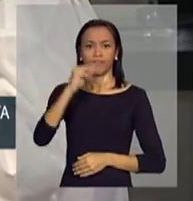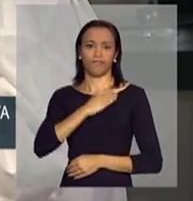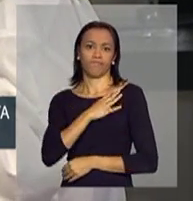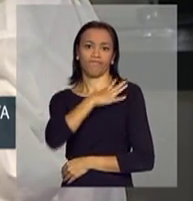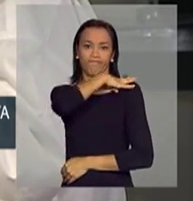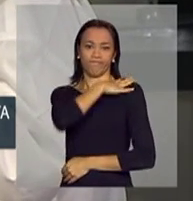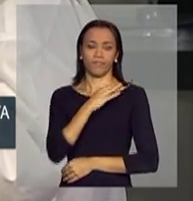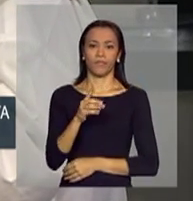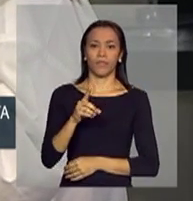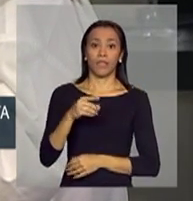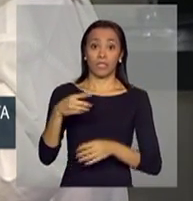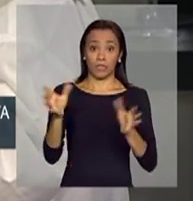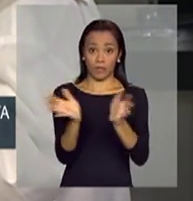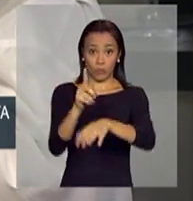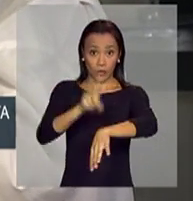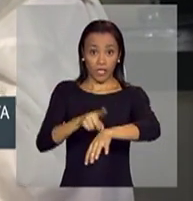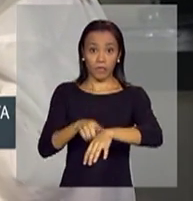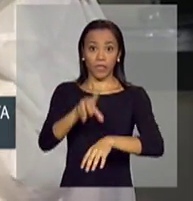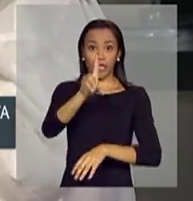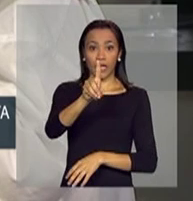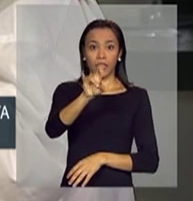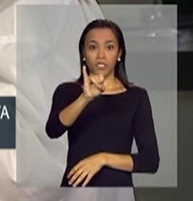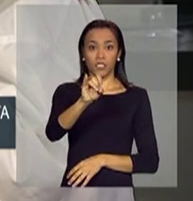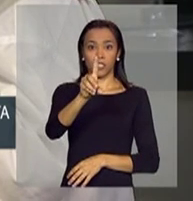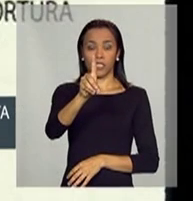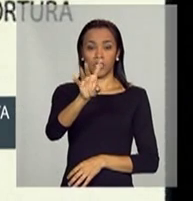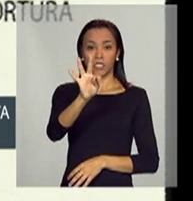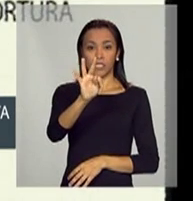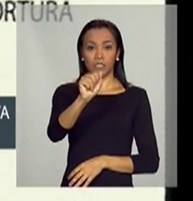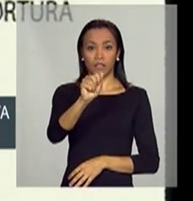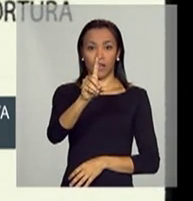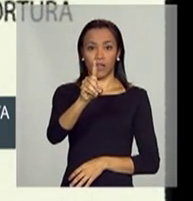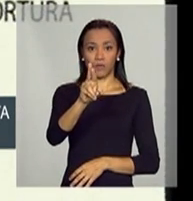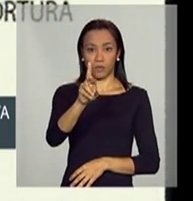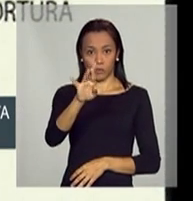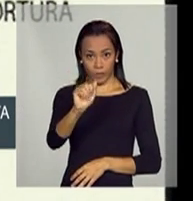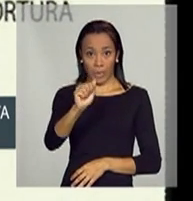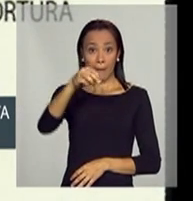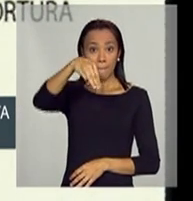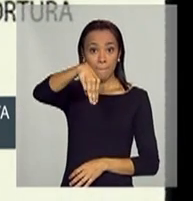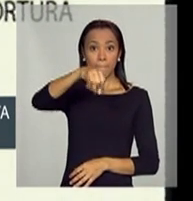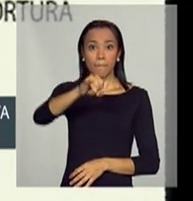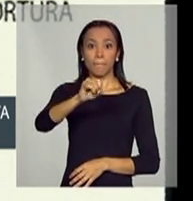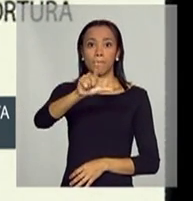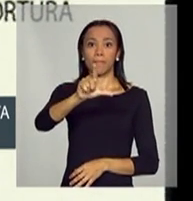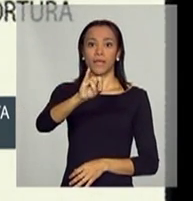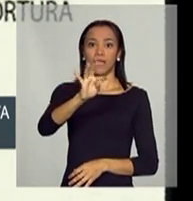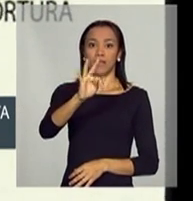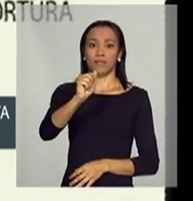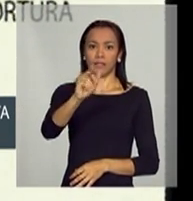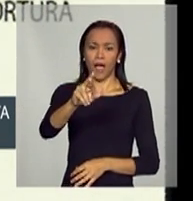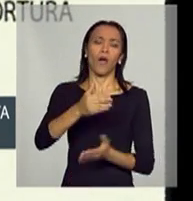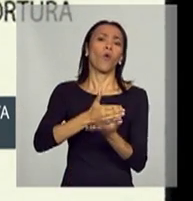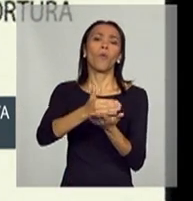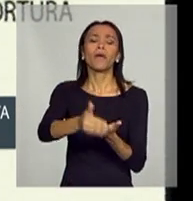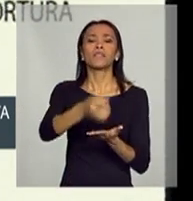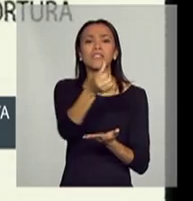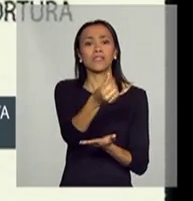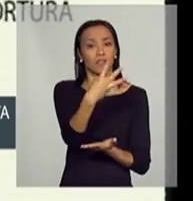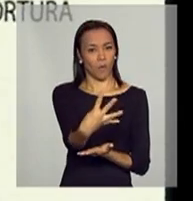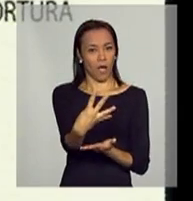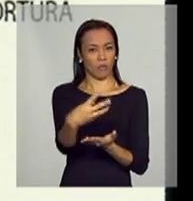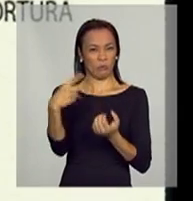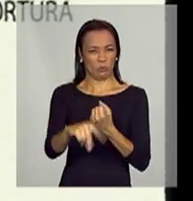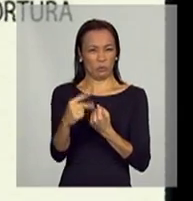grandes modalidades de tortura que vão ser praticadas pela ditadura militar, elas começam em 1964. Então, nós